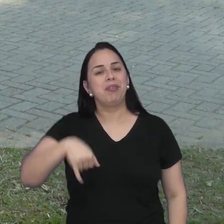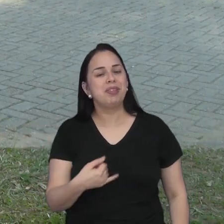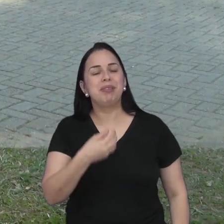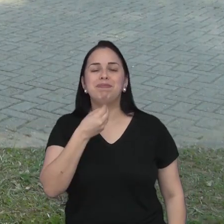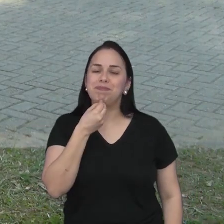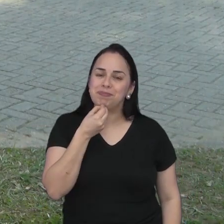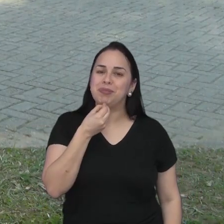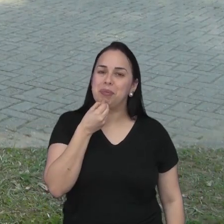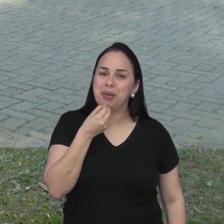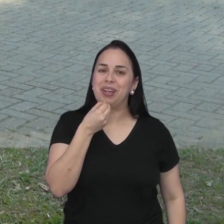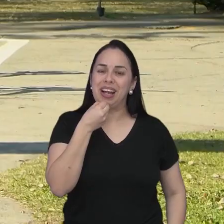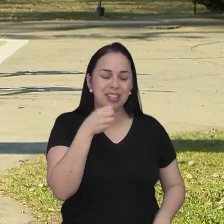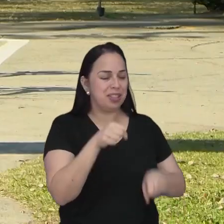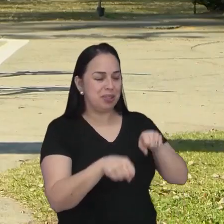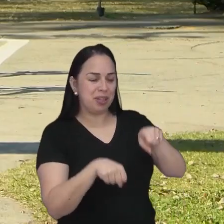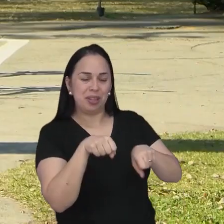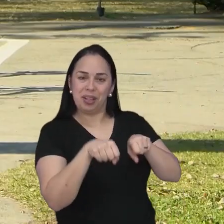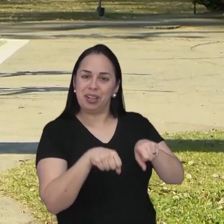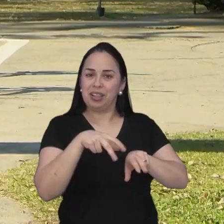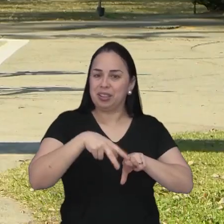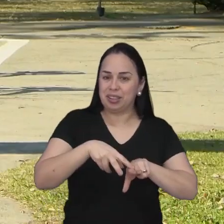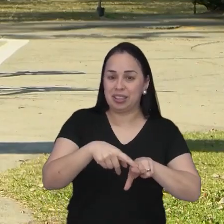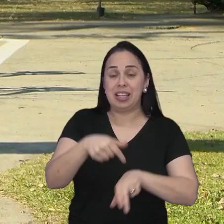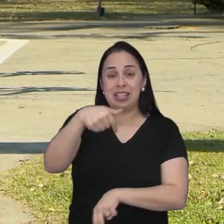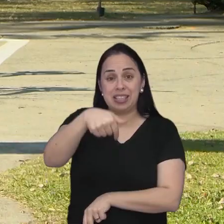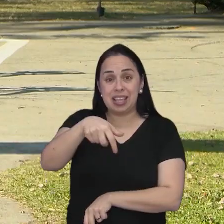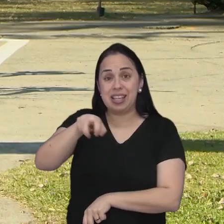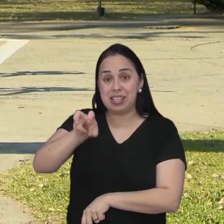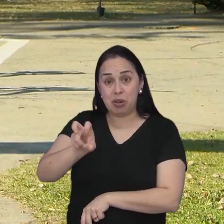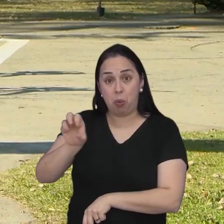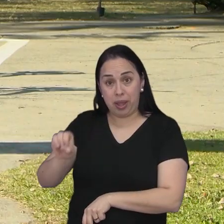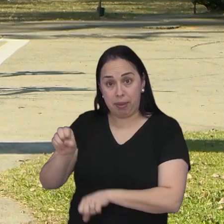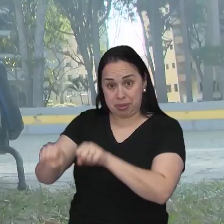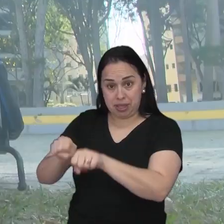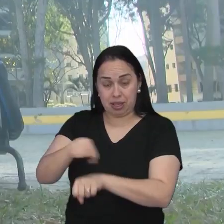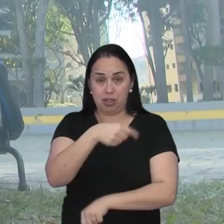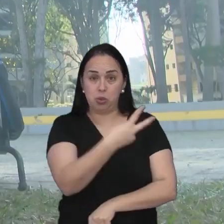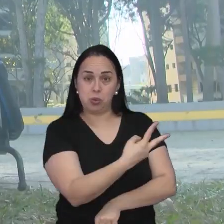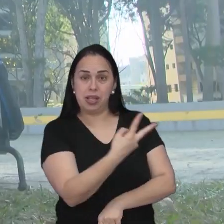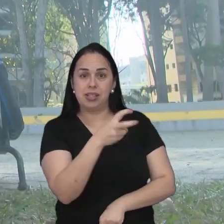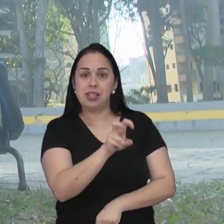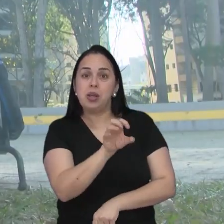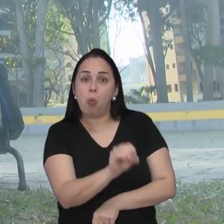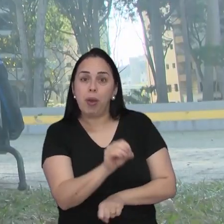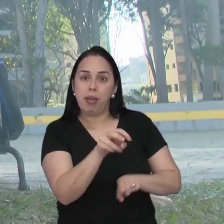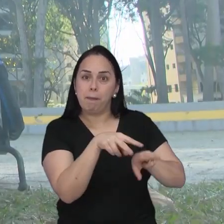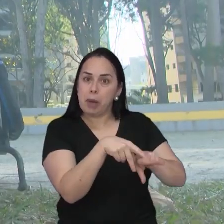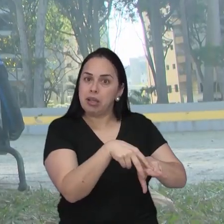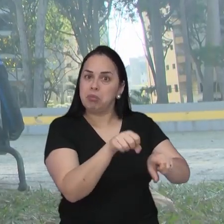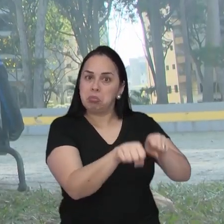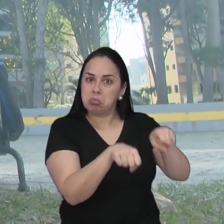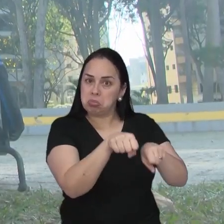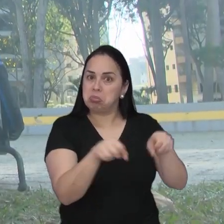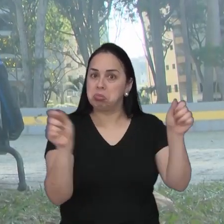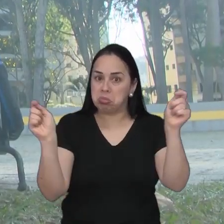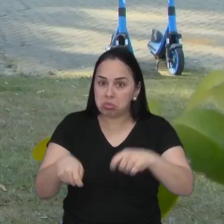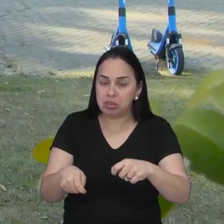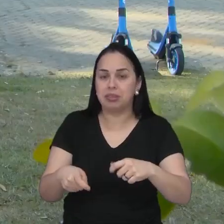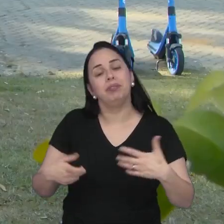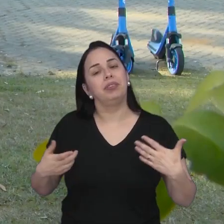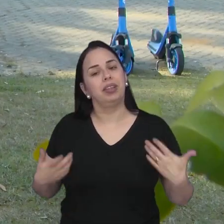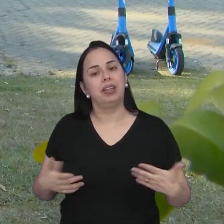aproveitar as opções de transporte. São mais de 750 bicicletas e 250 patinetes